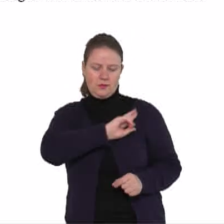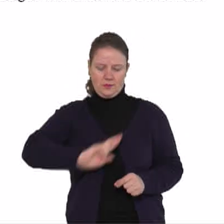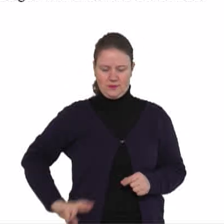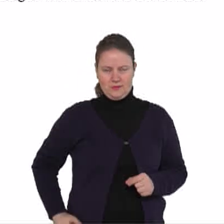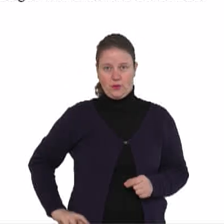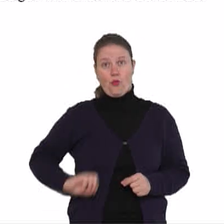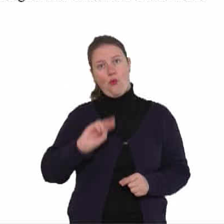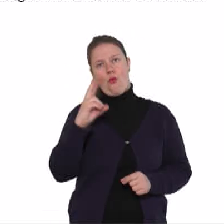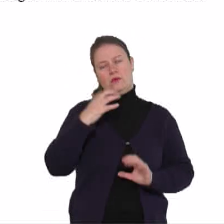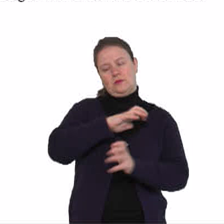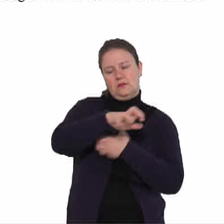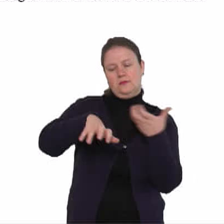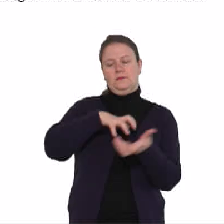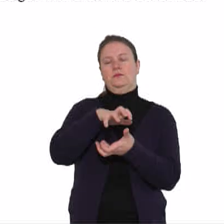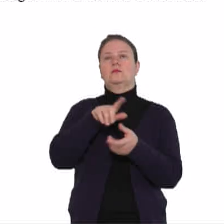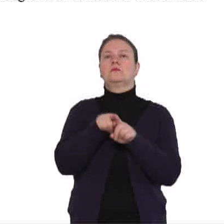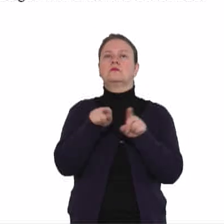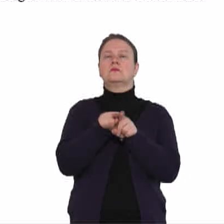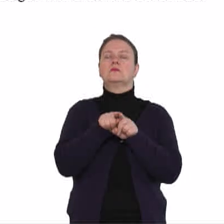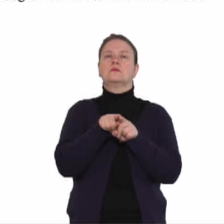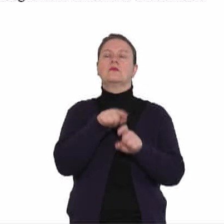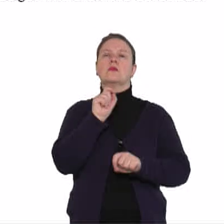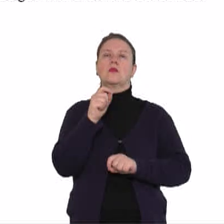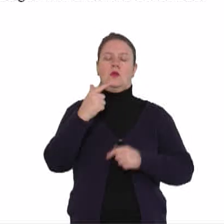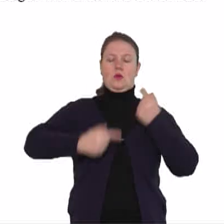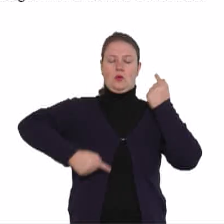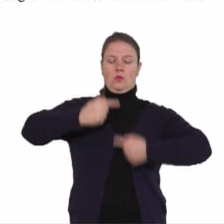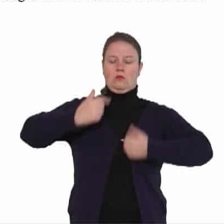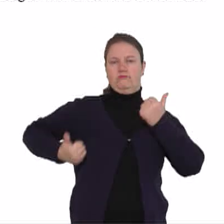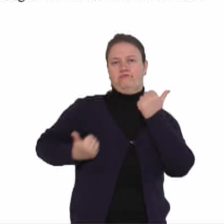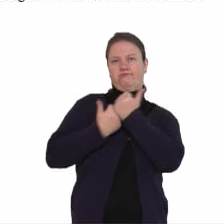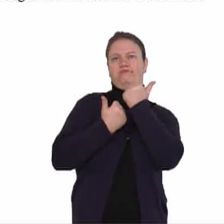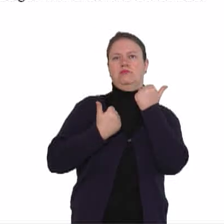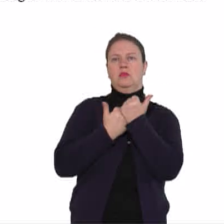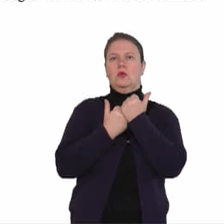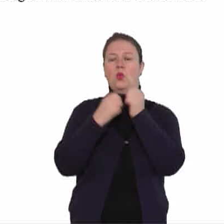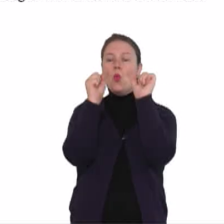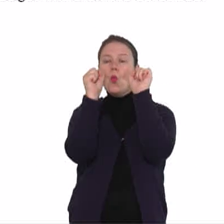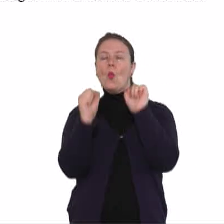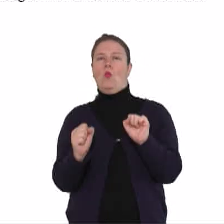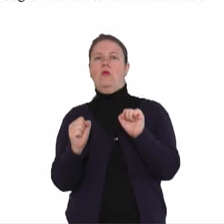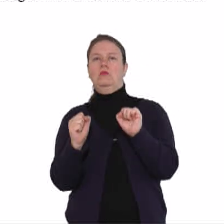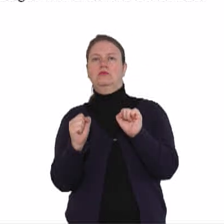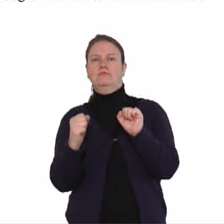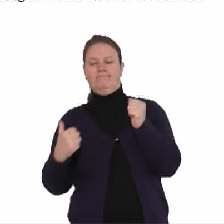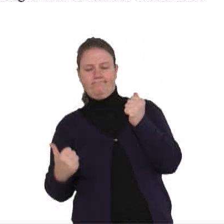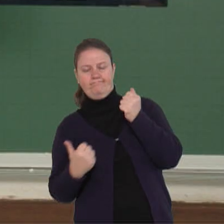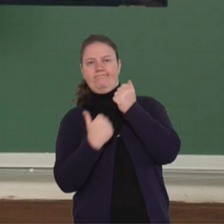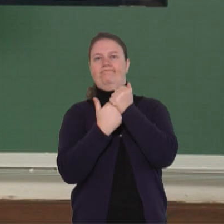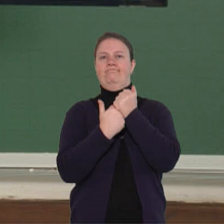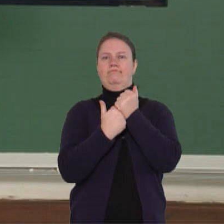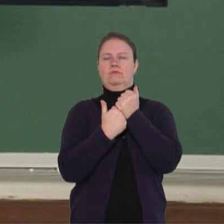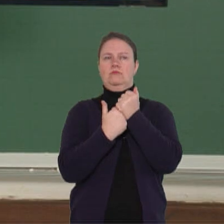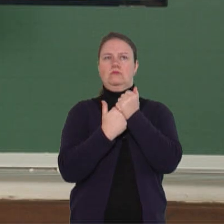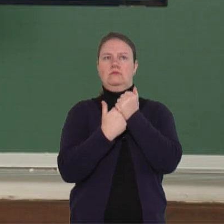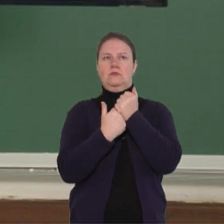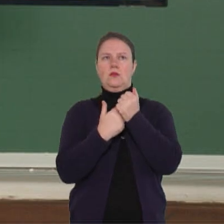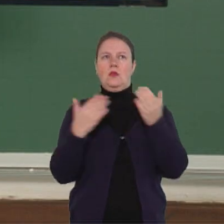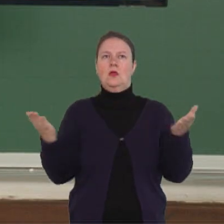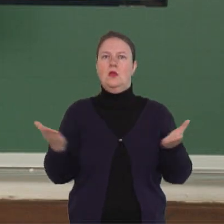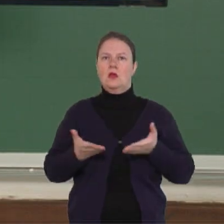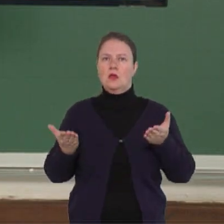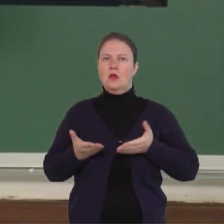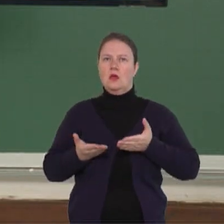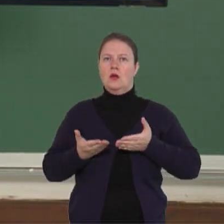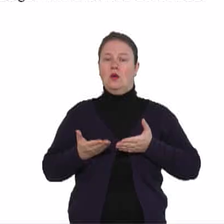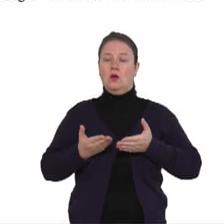Napoleão Bonaparte, apoiado por políticos da burguesia e por militares, tomou o poder. Então aqui, né, implantando um novo